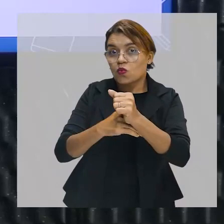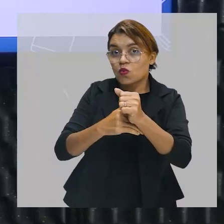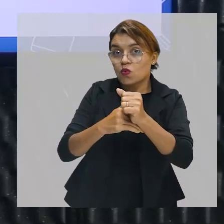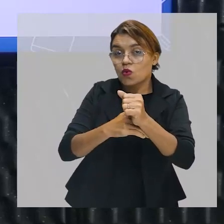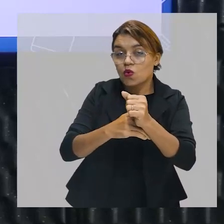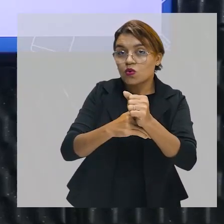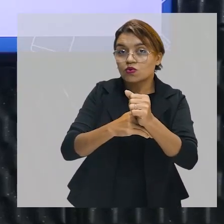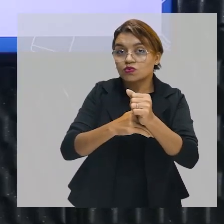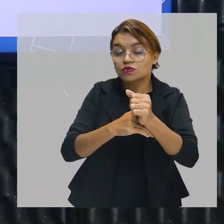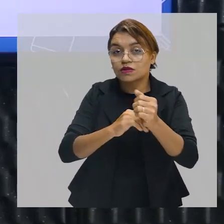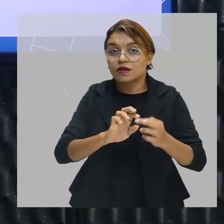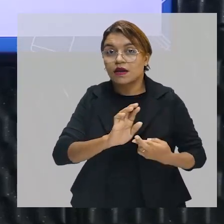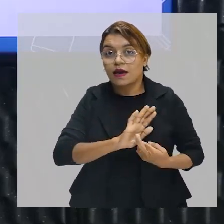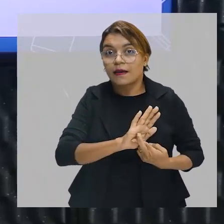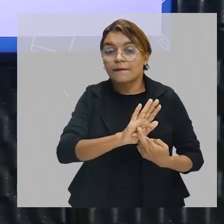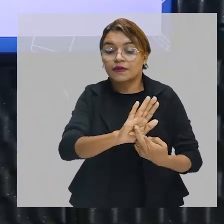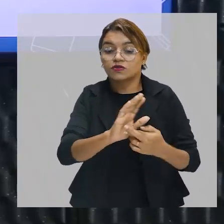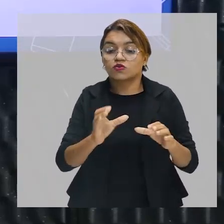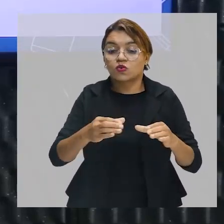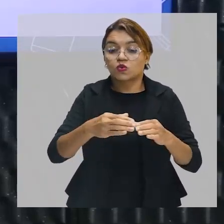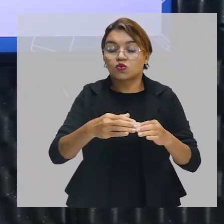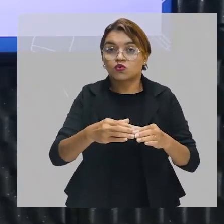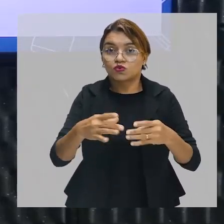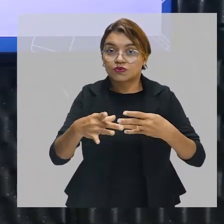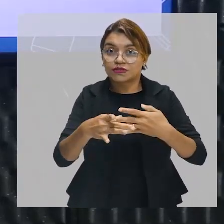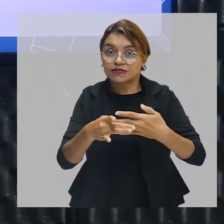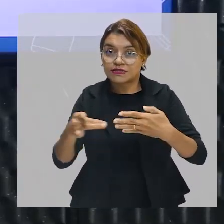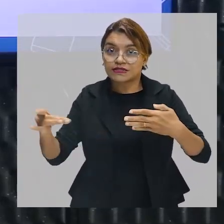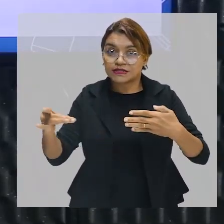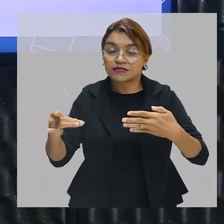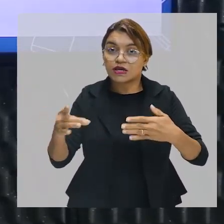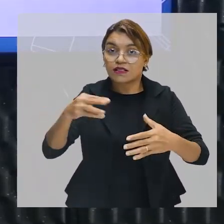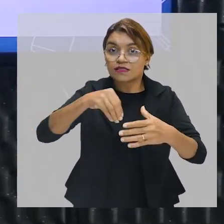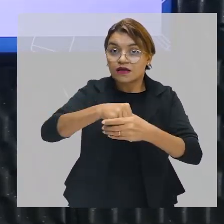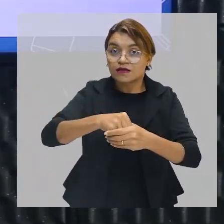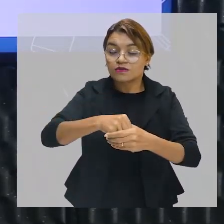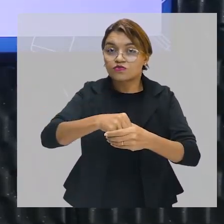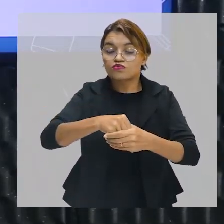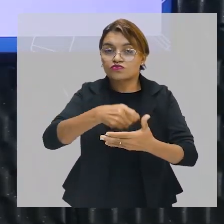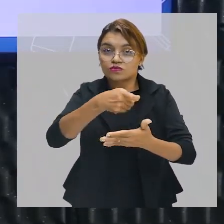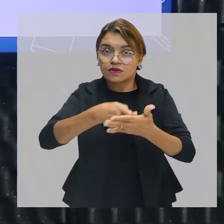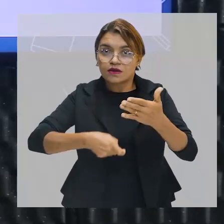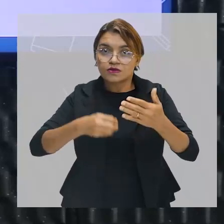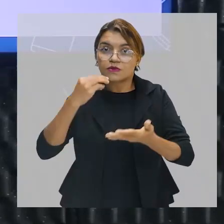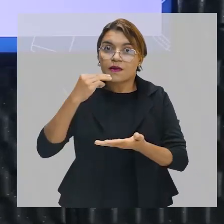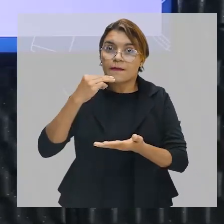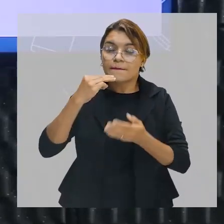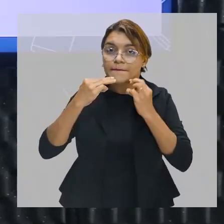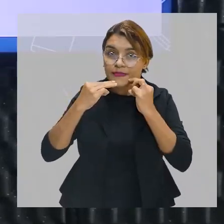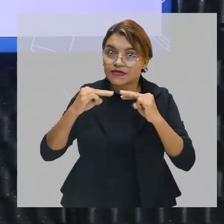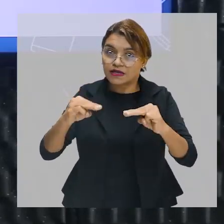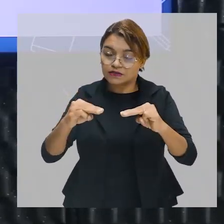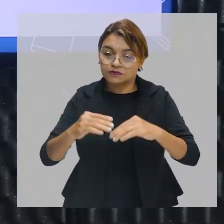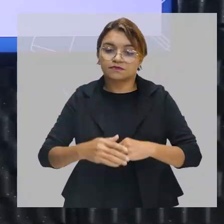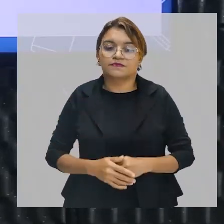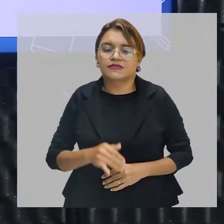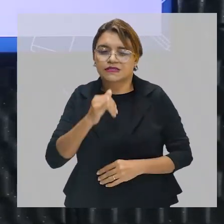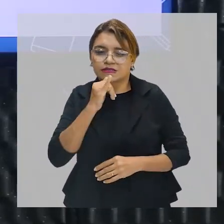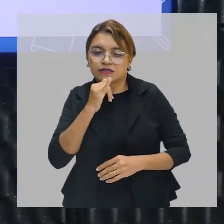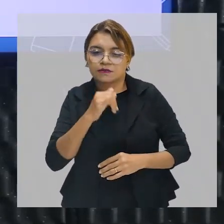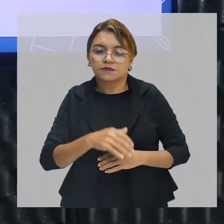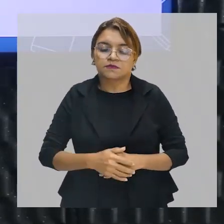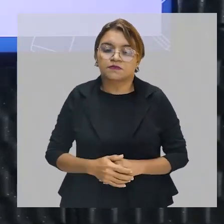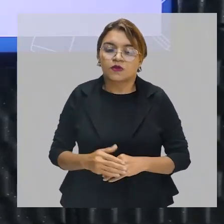o conjunto de signos que serão utilizados na mensagem. Qual é o código que vai ser utilizado para que